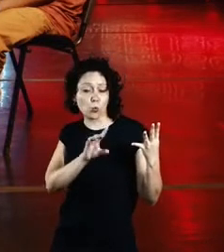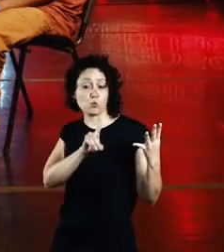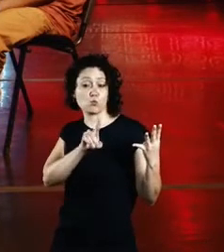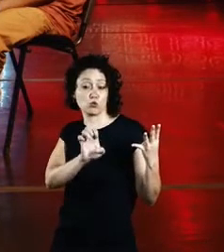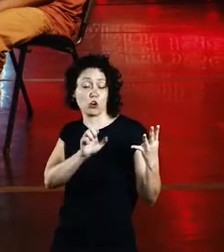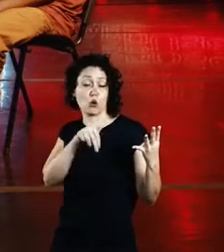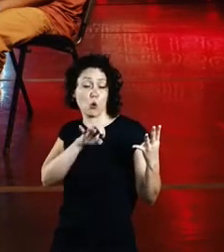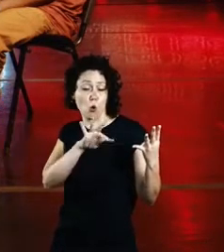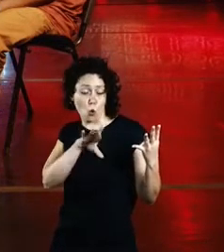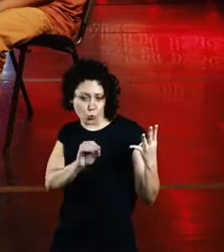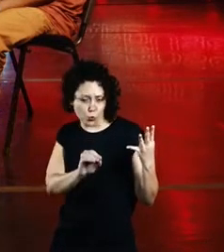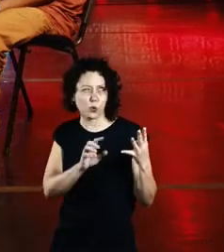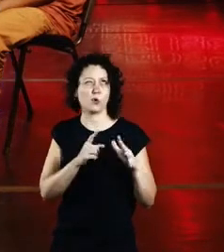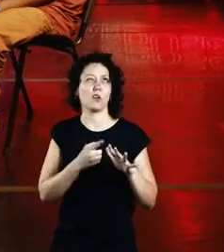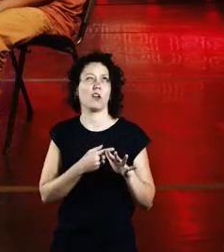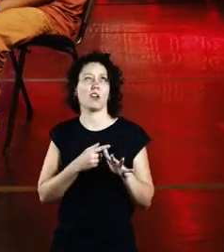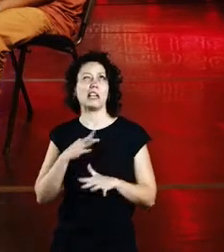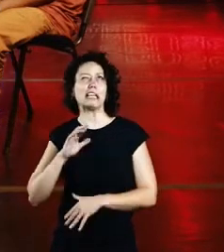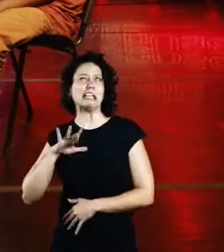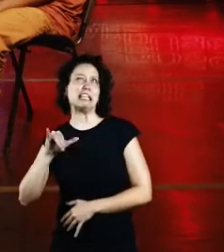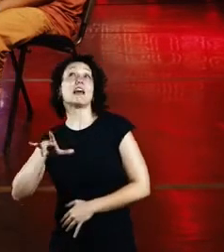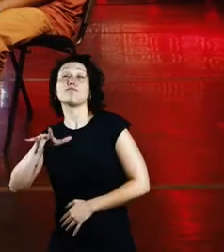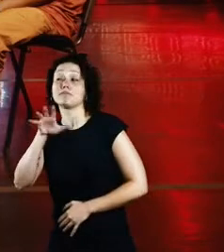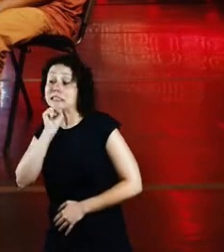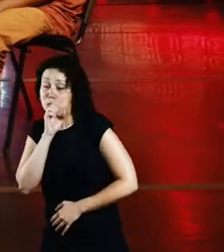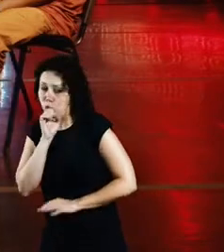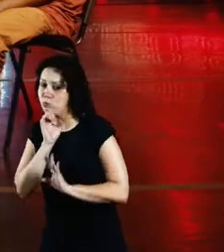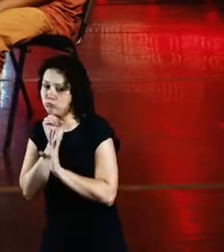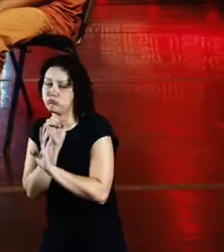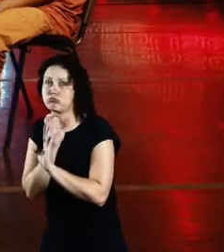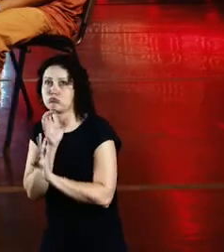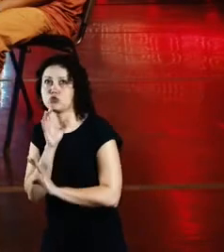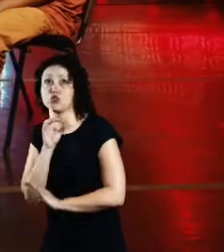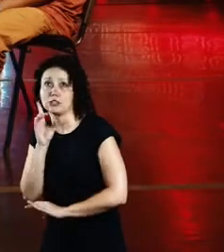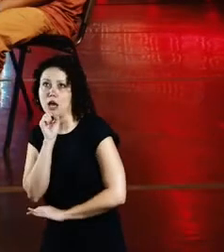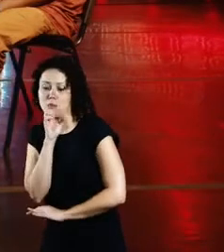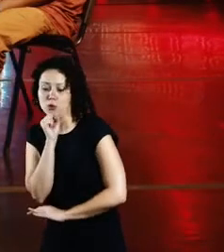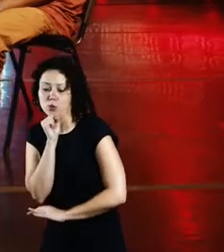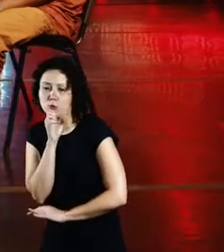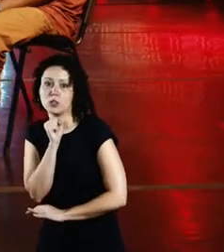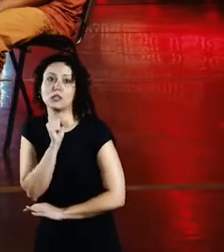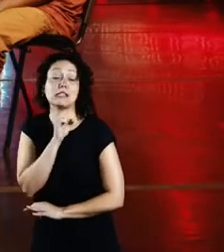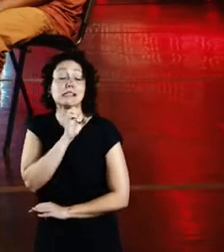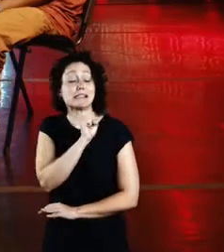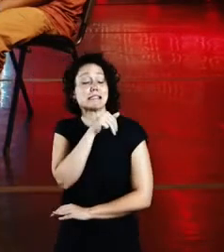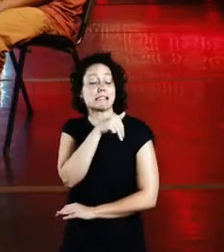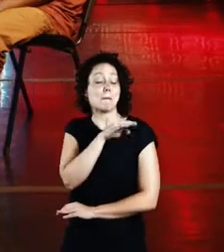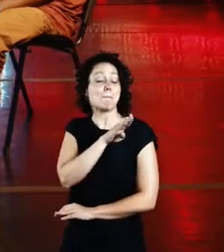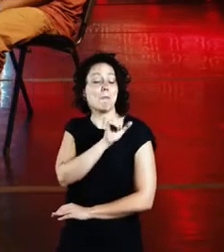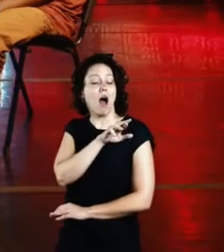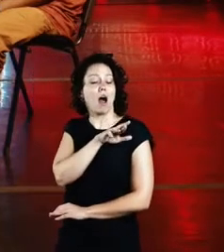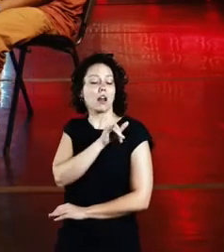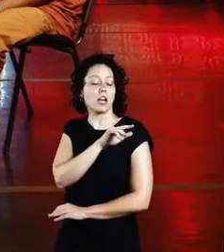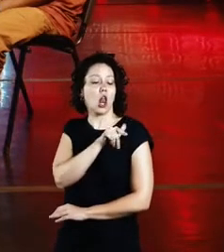de sábado. O Somebody Love aqui, que era diferenciado, que era mais samba, pagode, né?